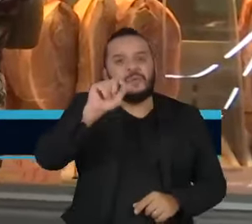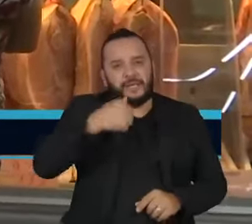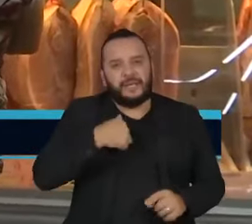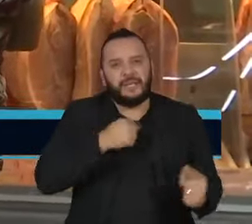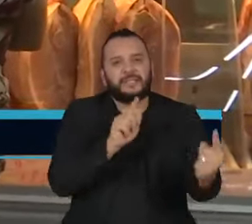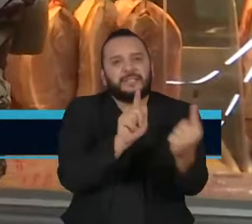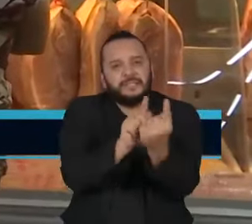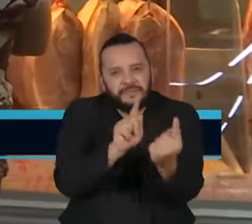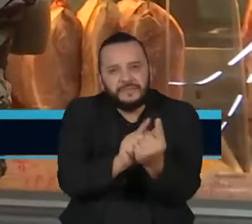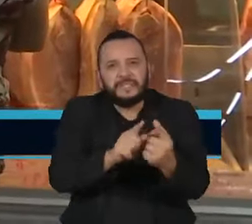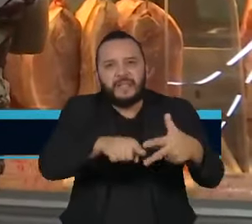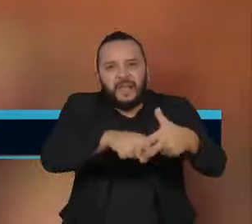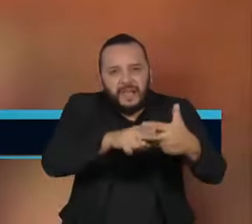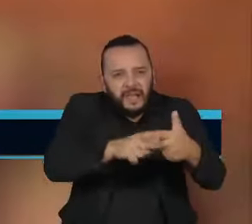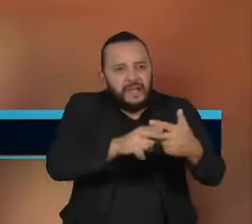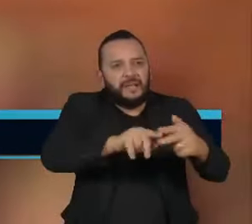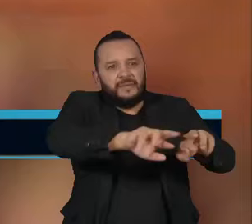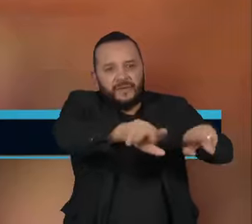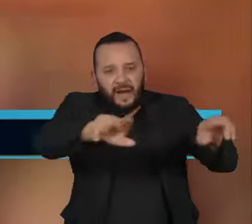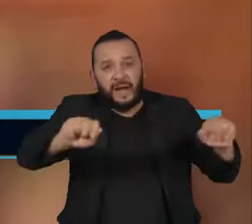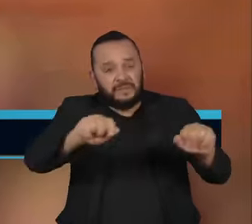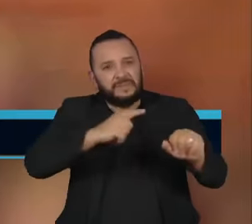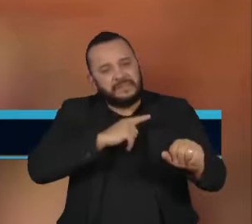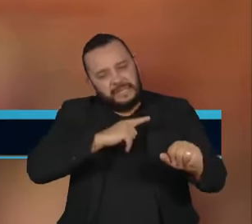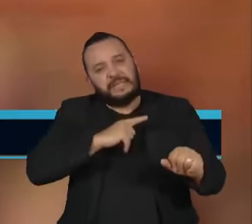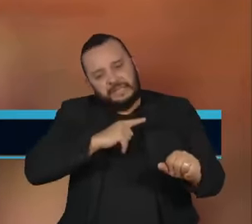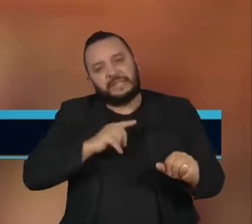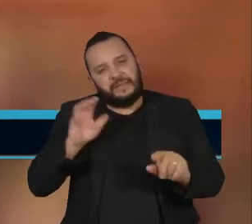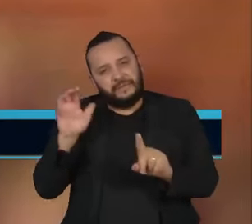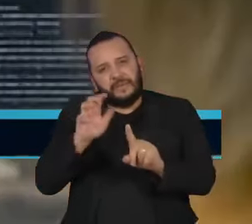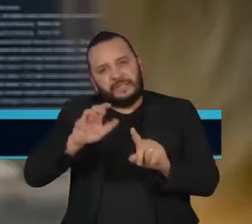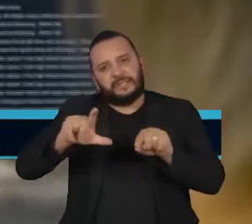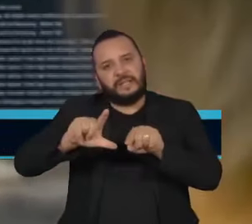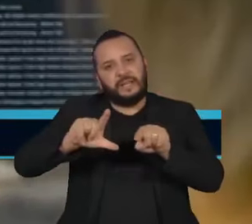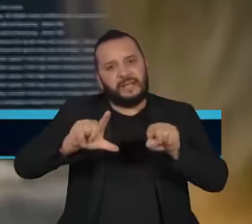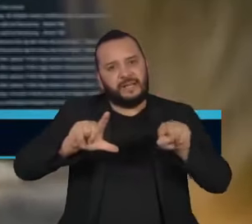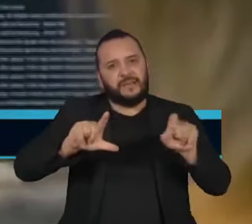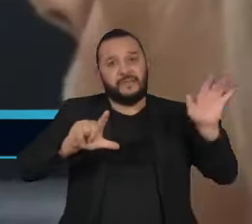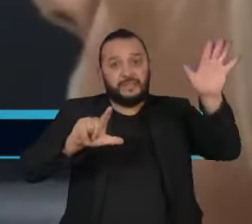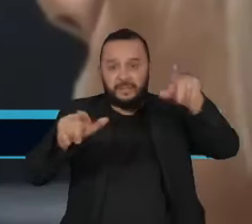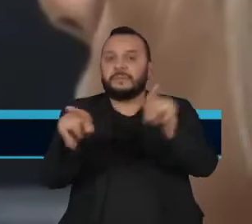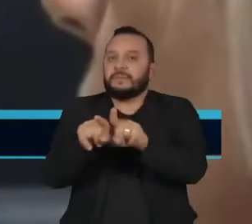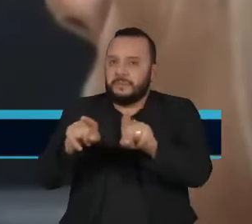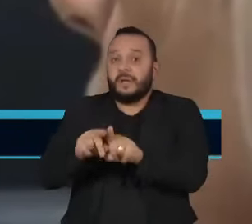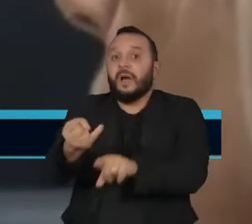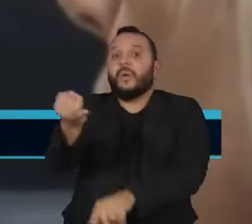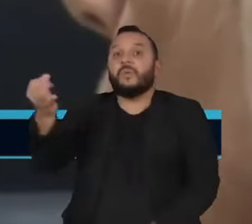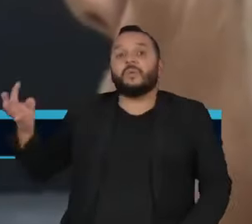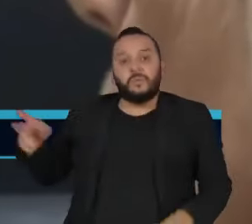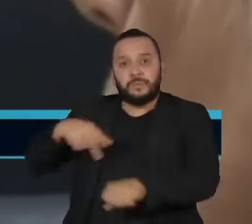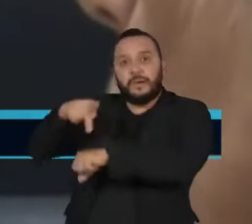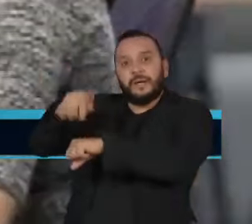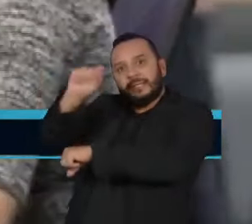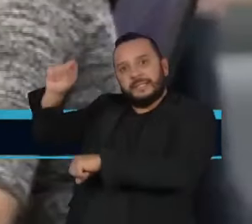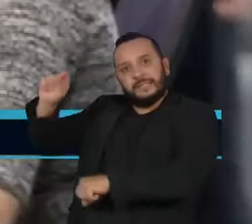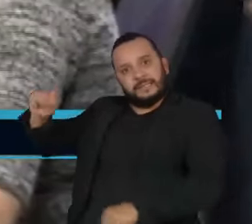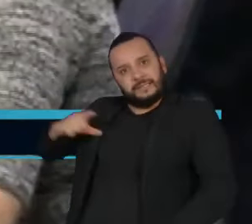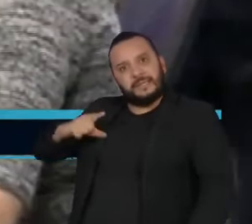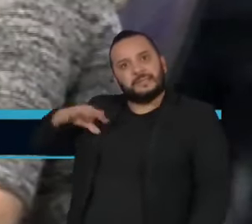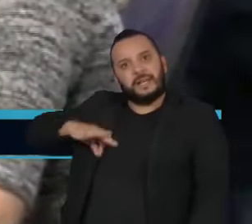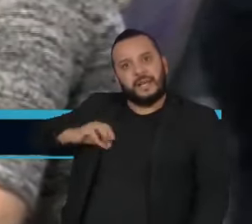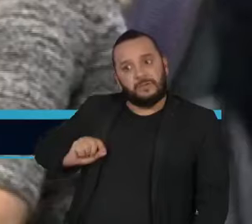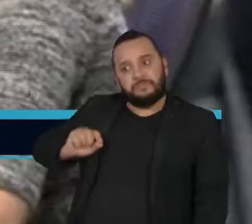Destaca também o crescimento dos salários acima da inflação em alguns países, que deve afetar a política fiscal, já pressionada